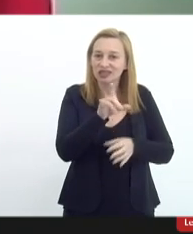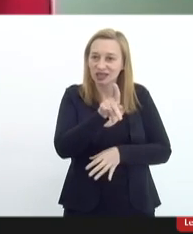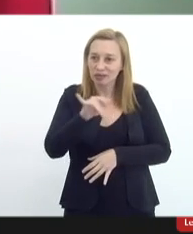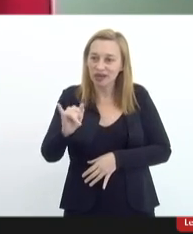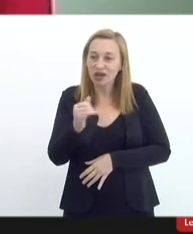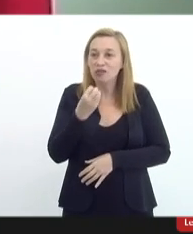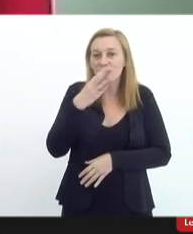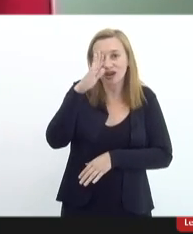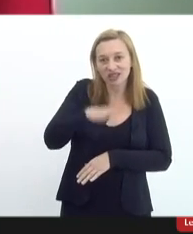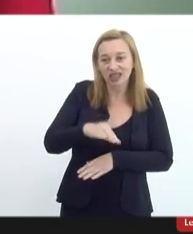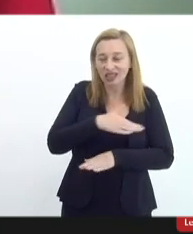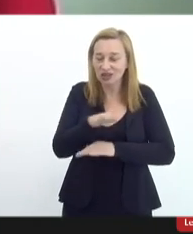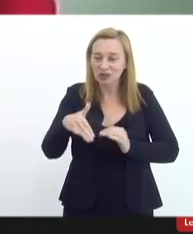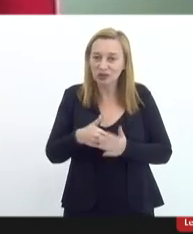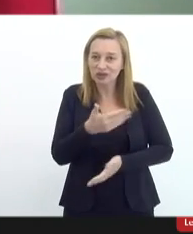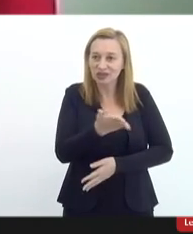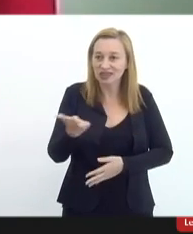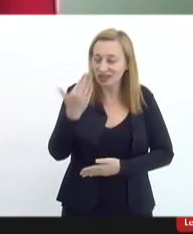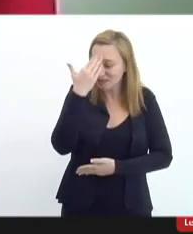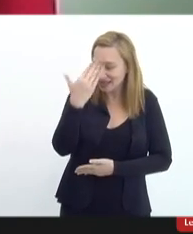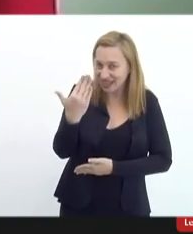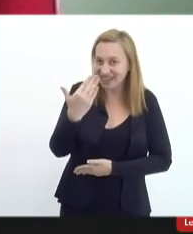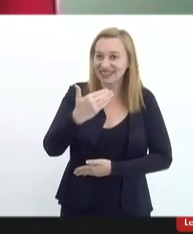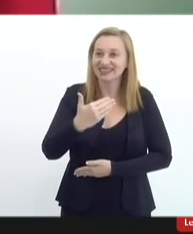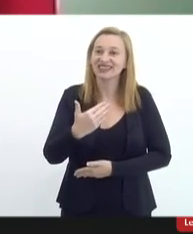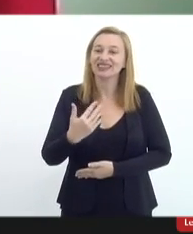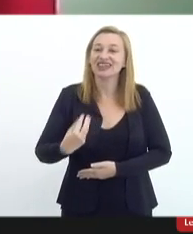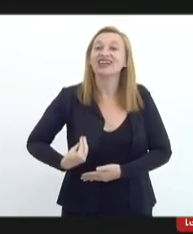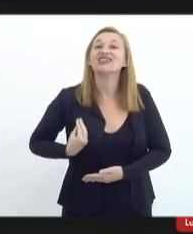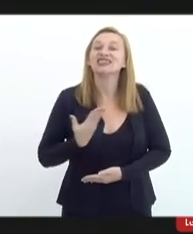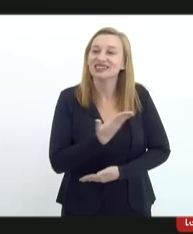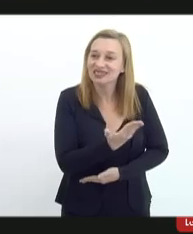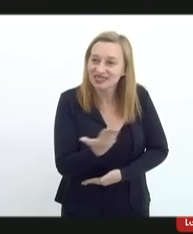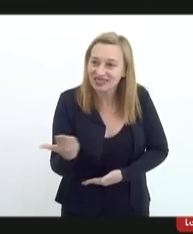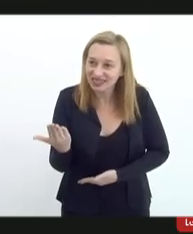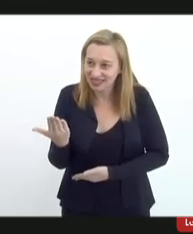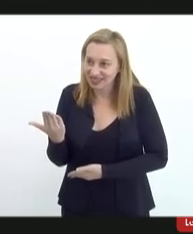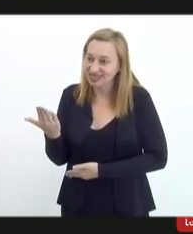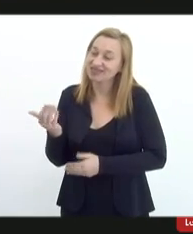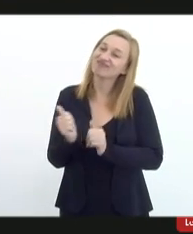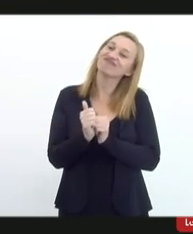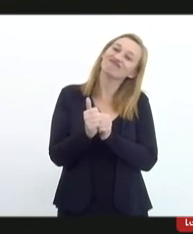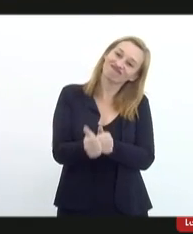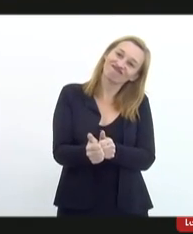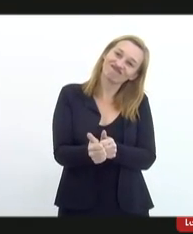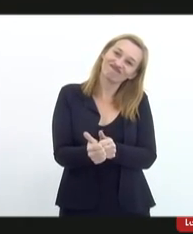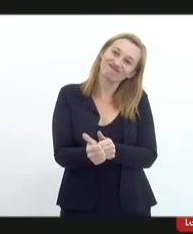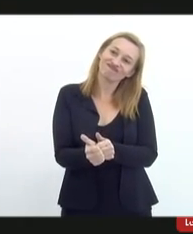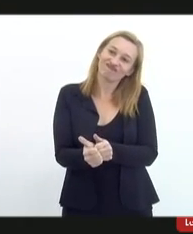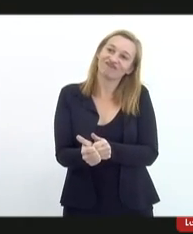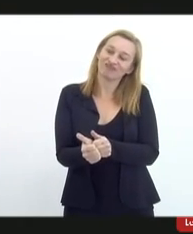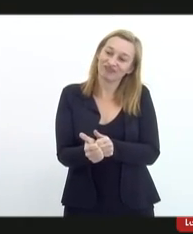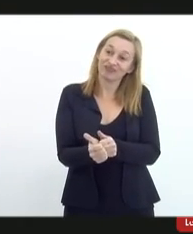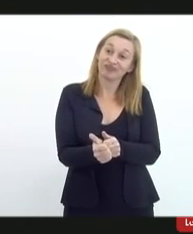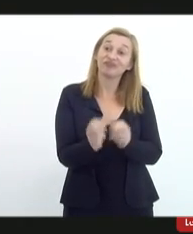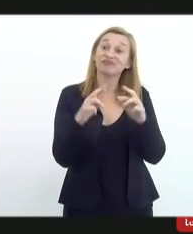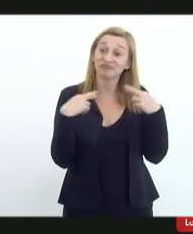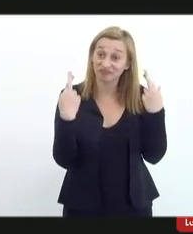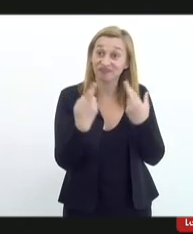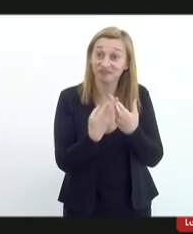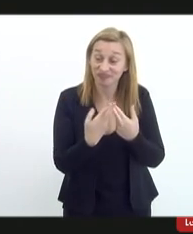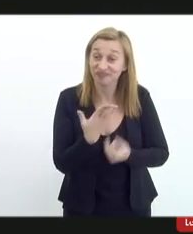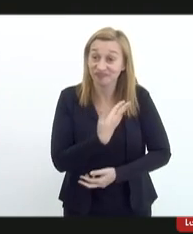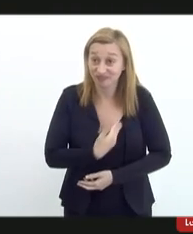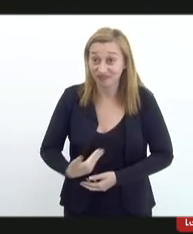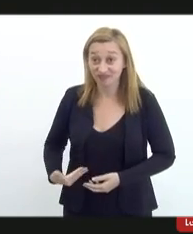boa tarde a todas e todos. Obrigada pela presença e por acompanhar pela